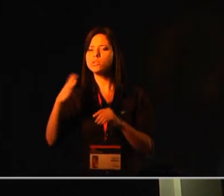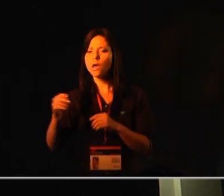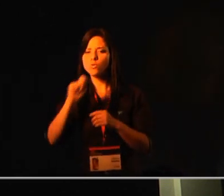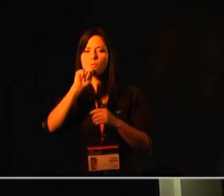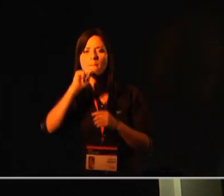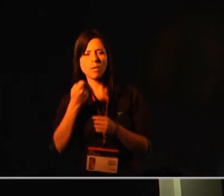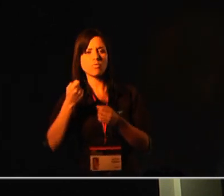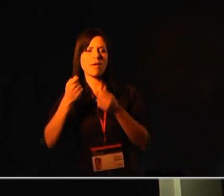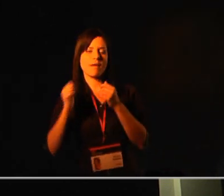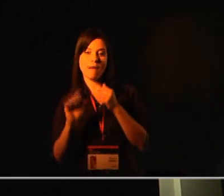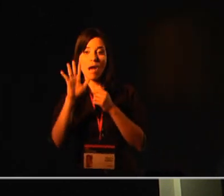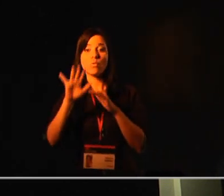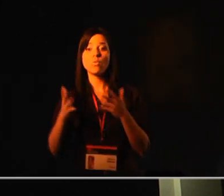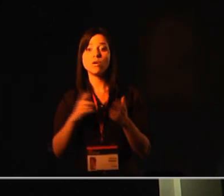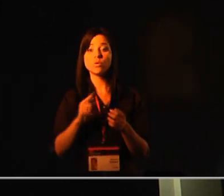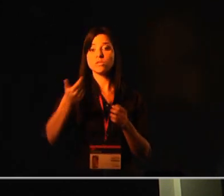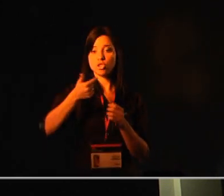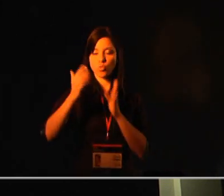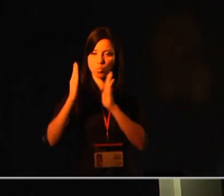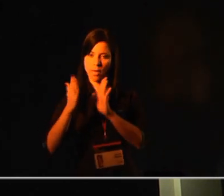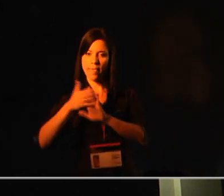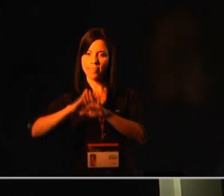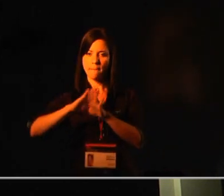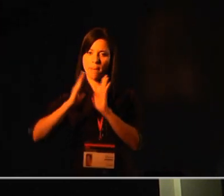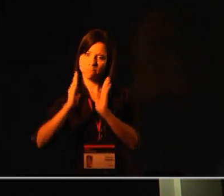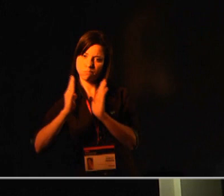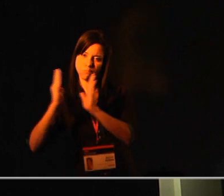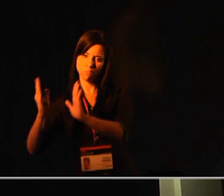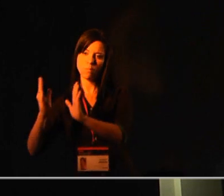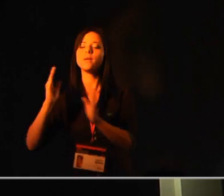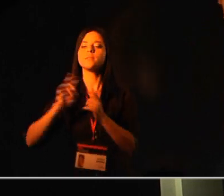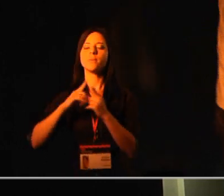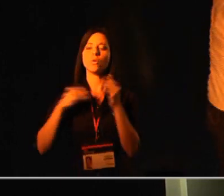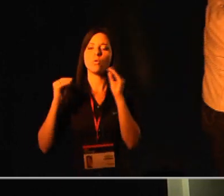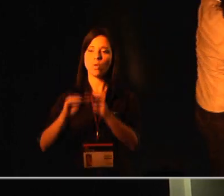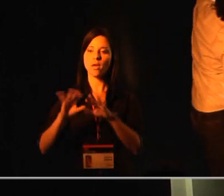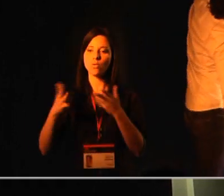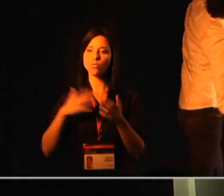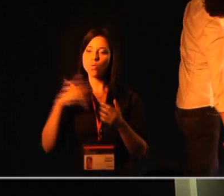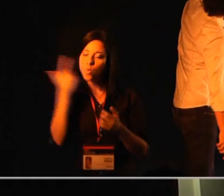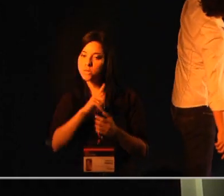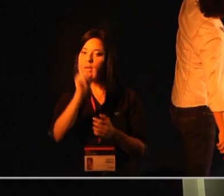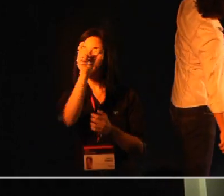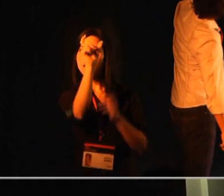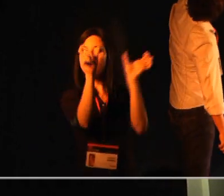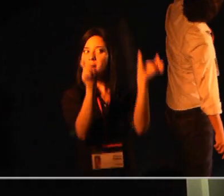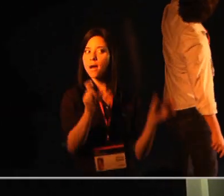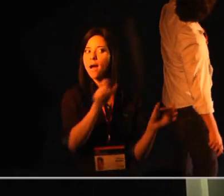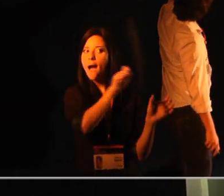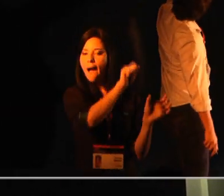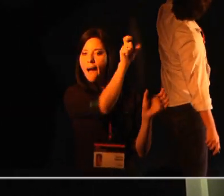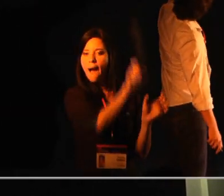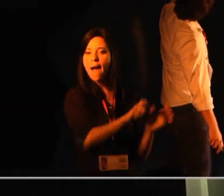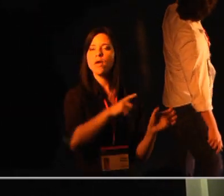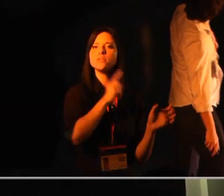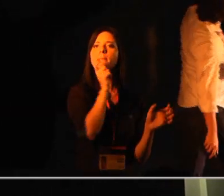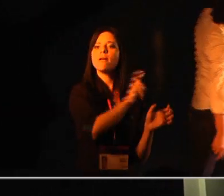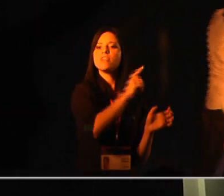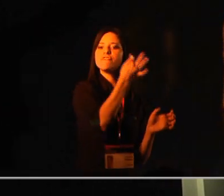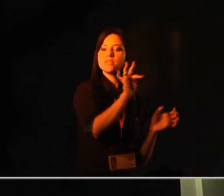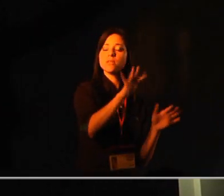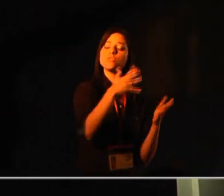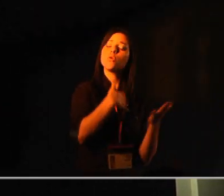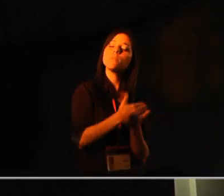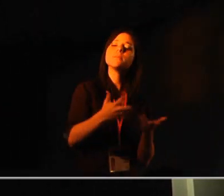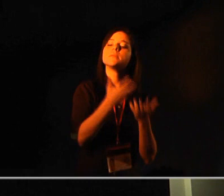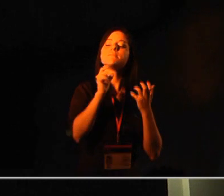picado caro. Quando eu fui para a segunda etapa do processo, eu coloquei aqui, quando eu ordenei pela coluna A, eu criava francês. E eu comecei